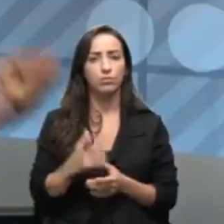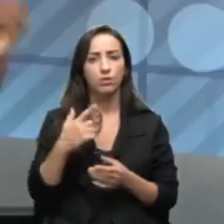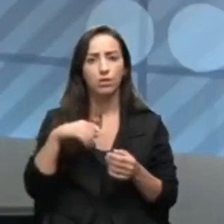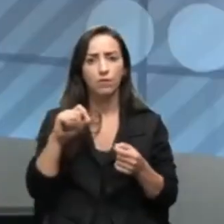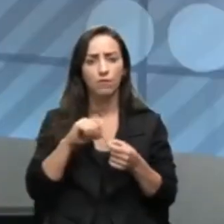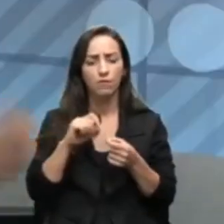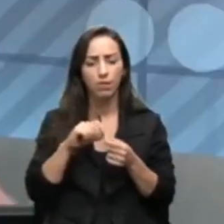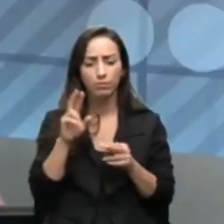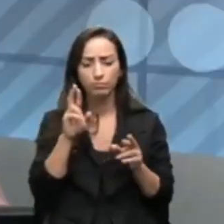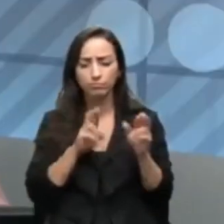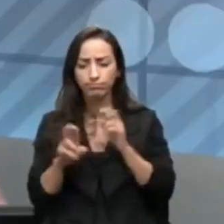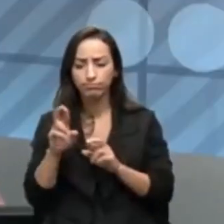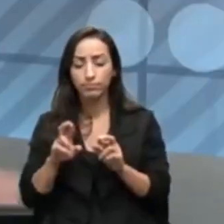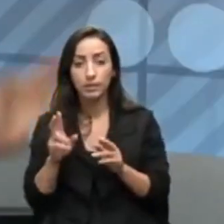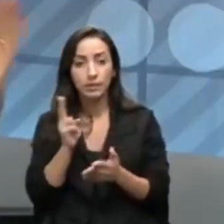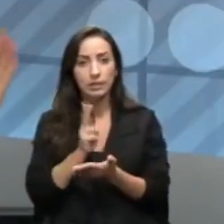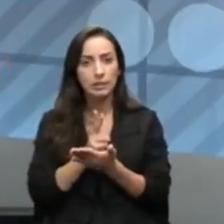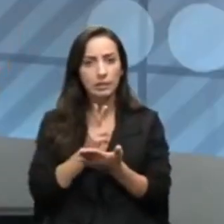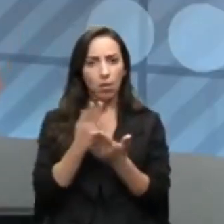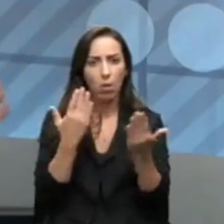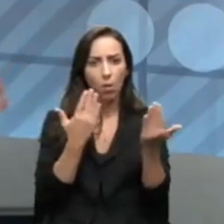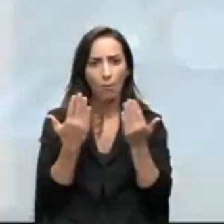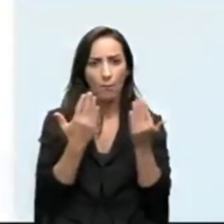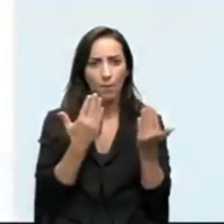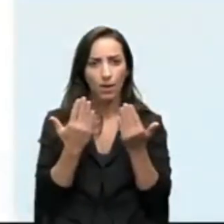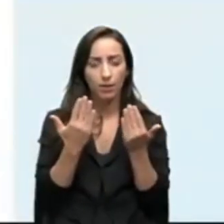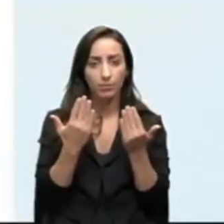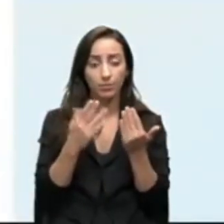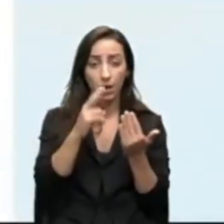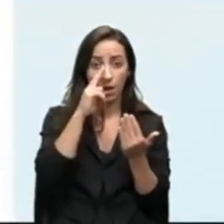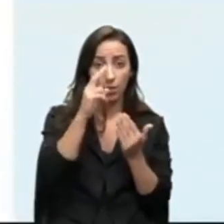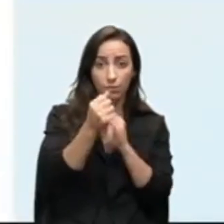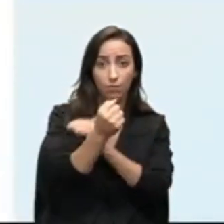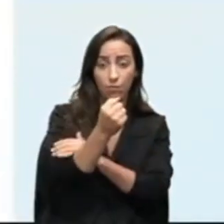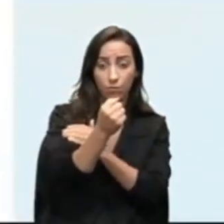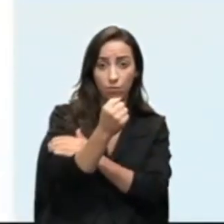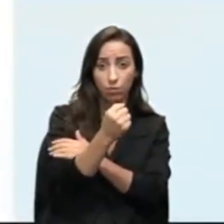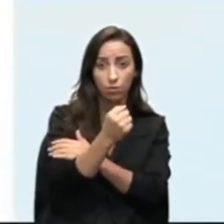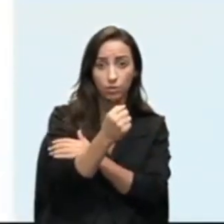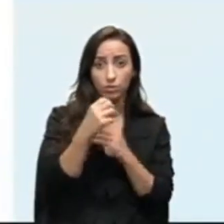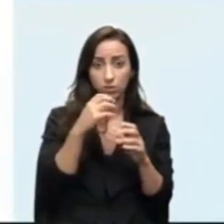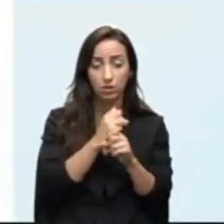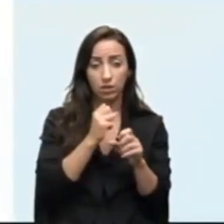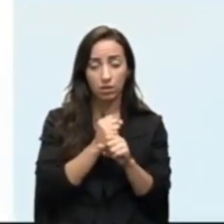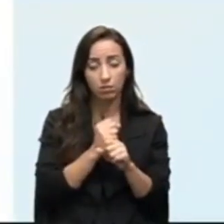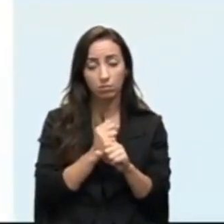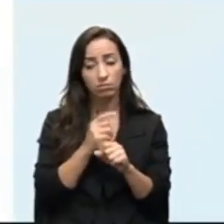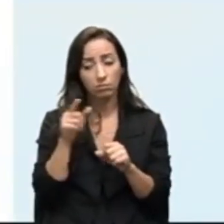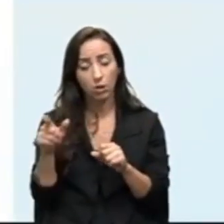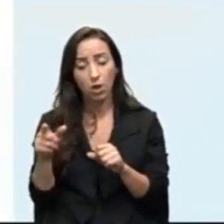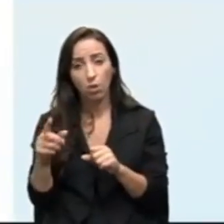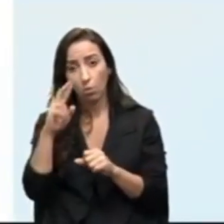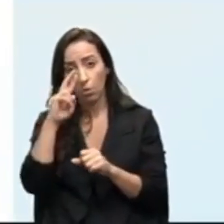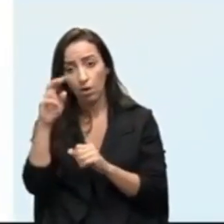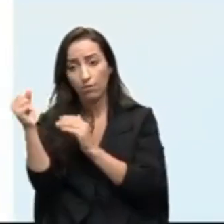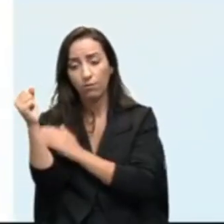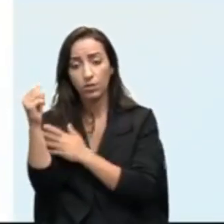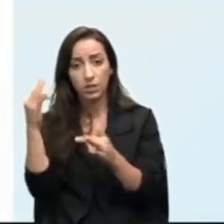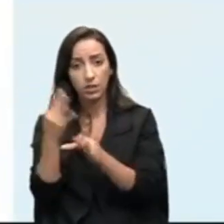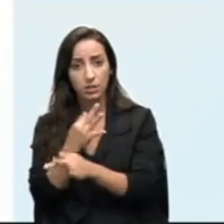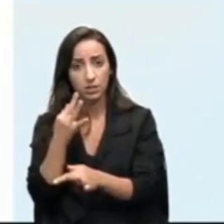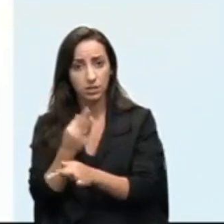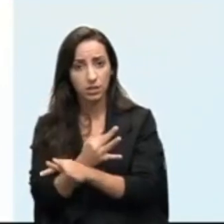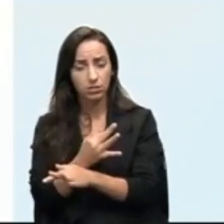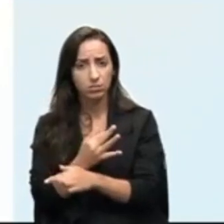na verificação? A gente sempre vai comparar a força solicitante de cálculo com a força resistente de cálculo. O que